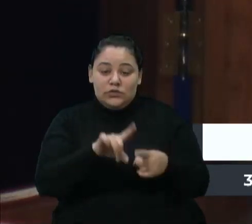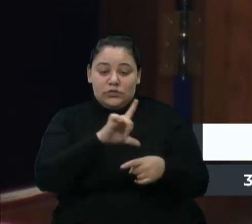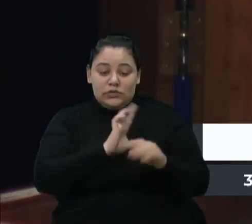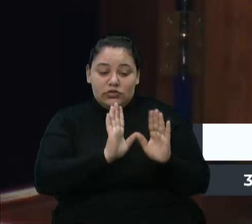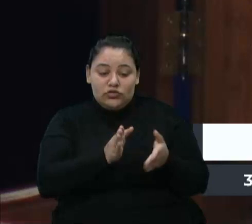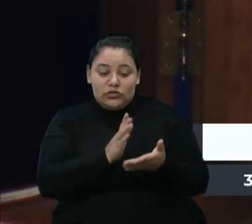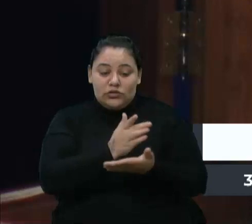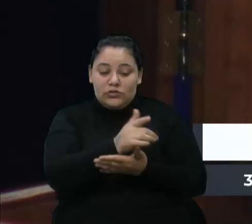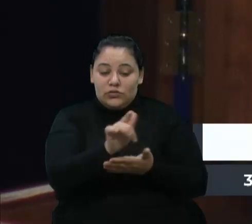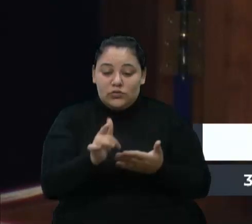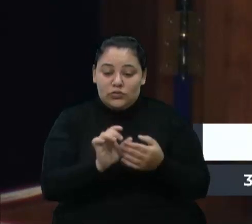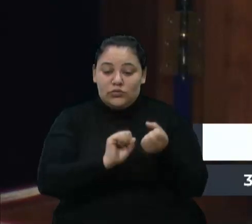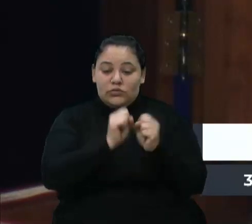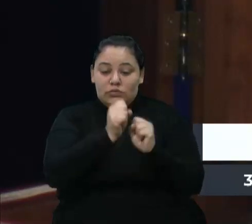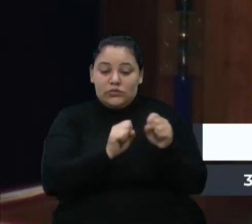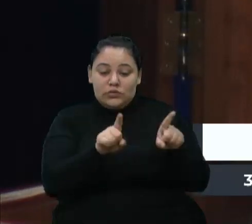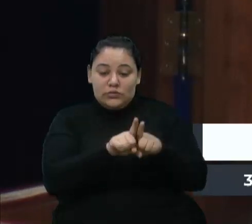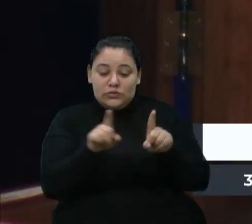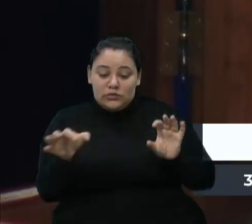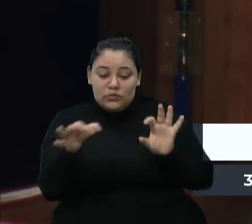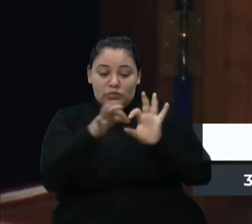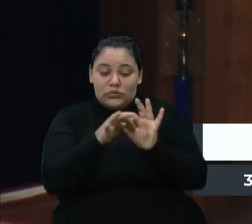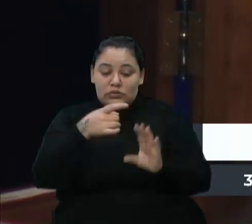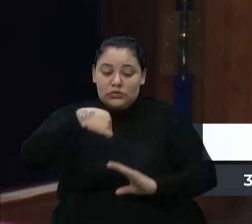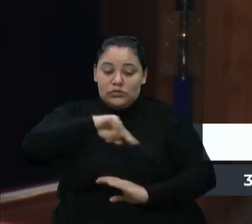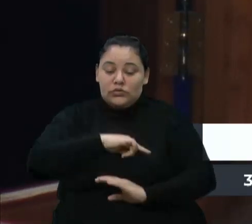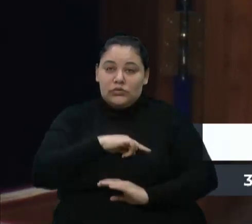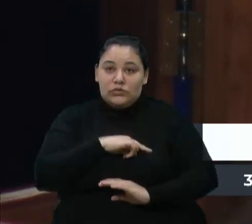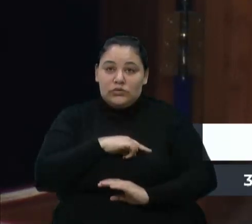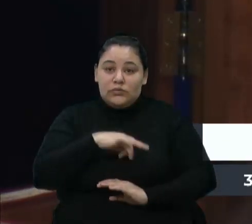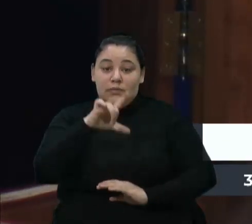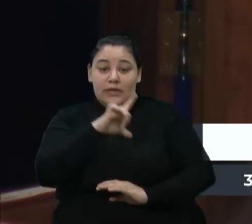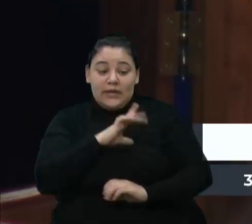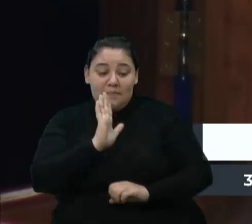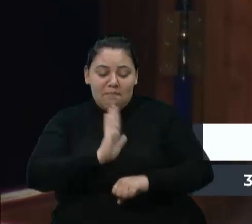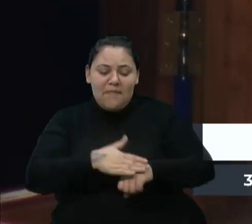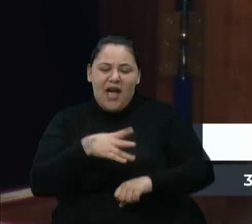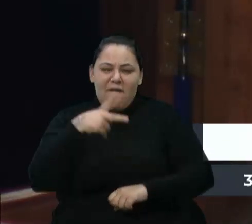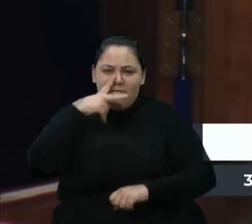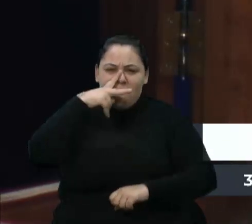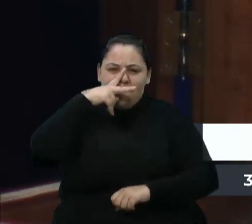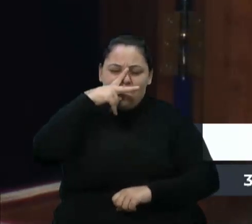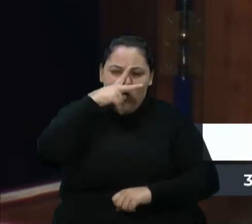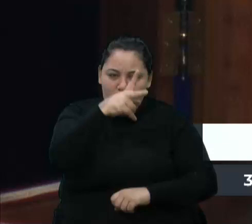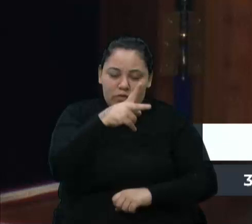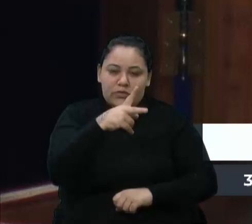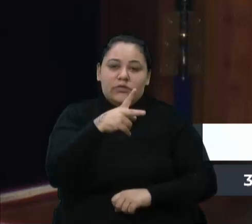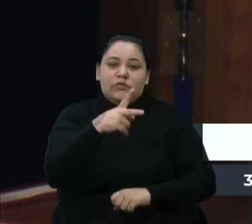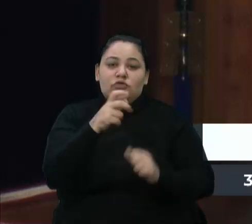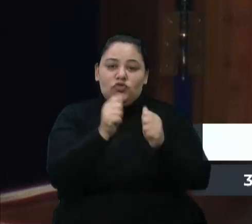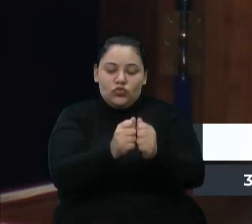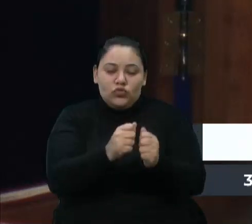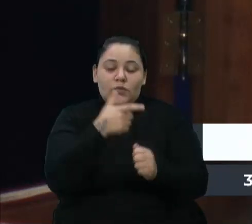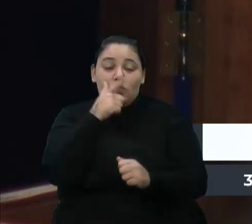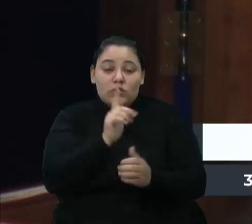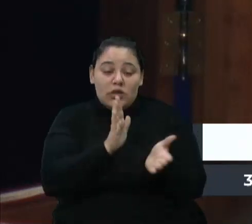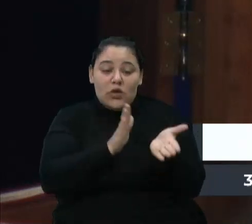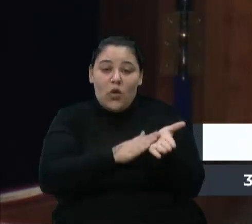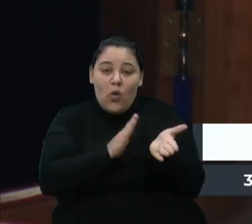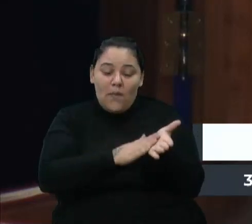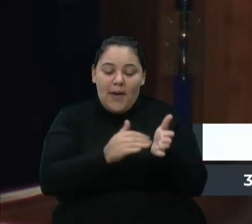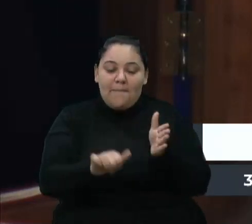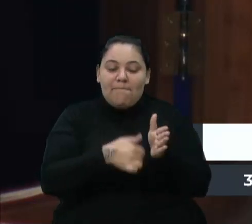órgãos também estão se juntando a nós para que nós tenha tome mais força para que nós possa cobrar então